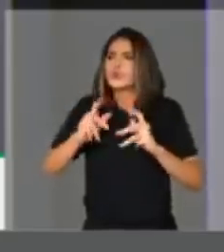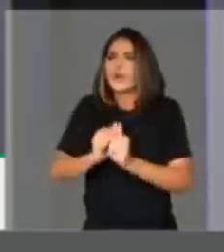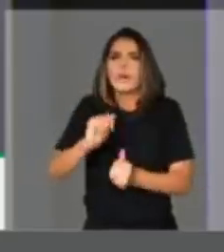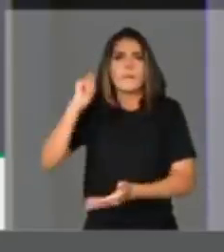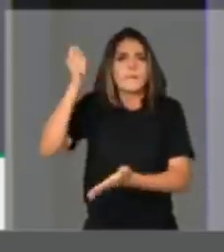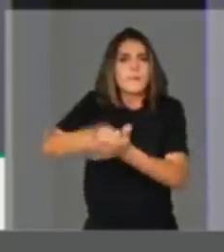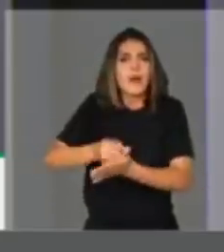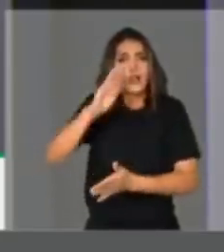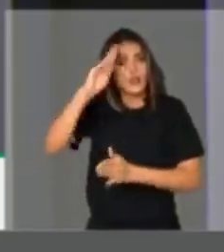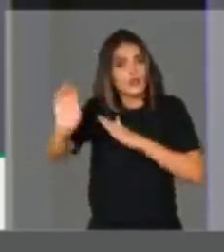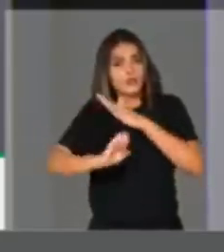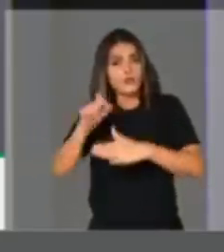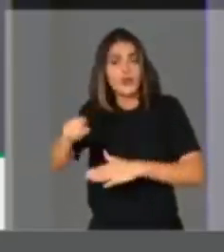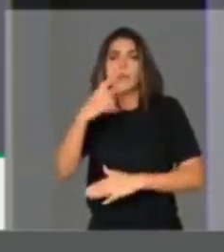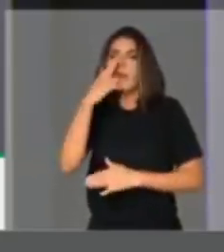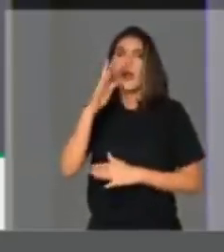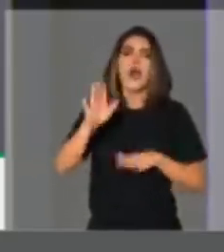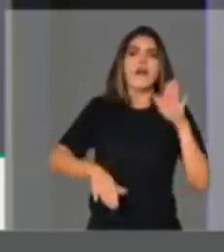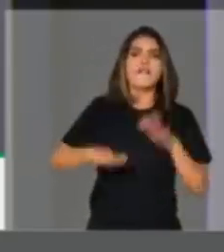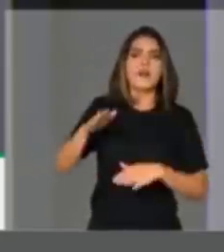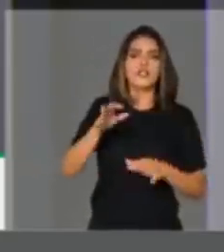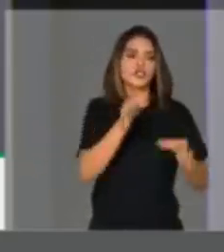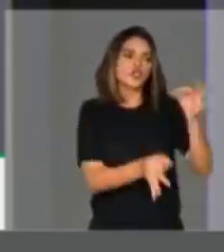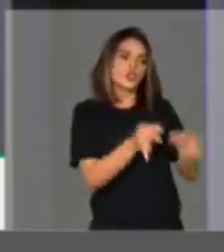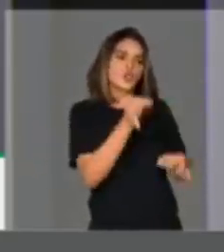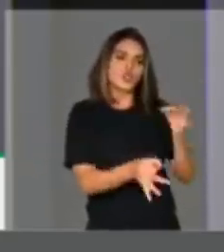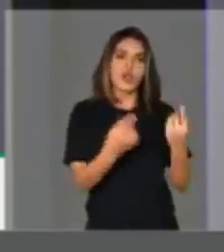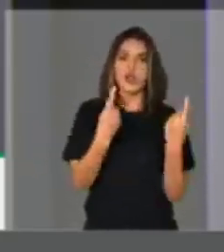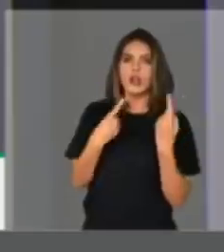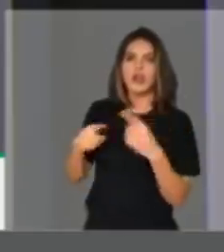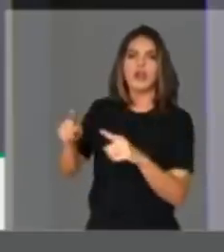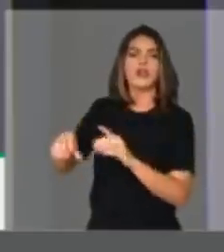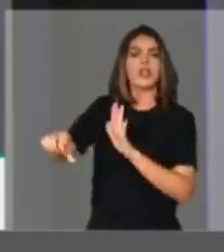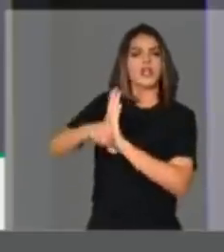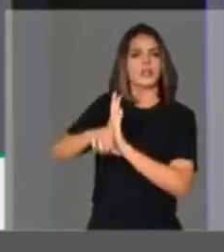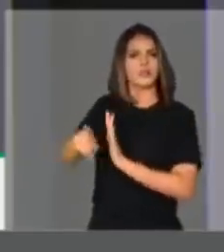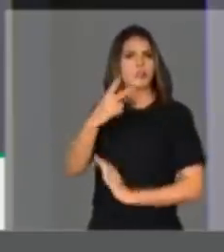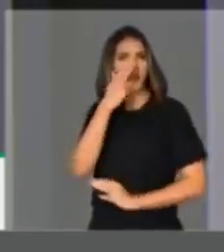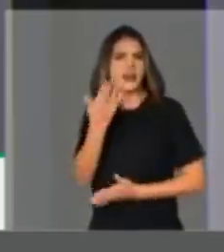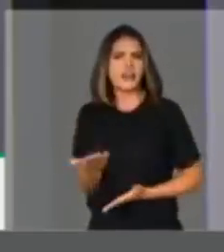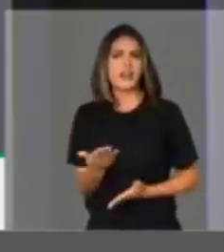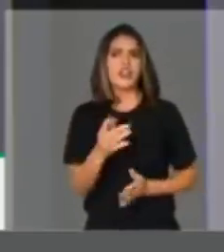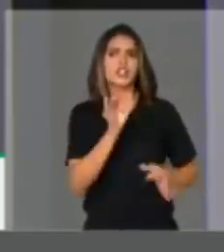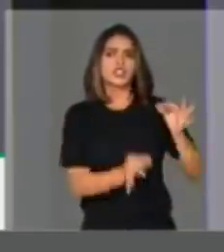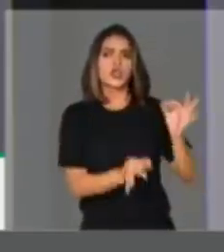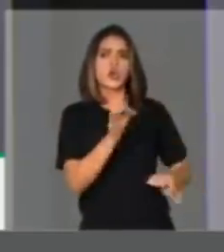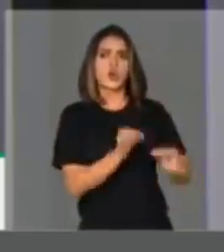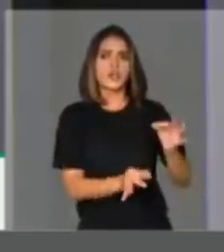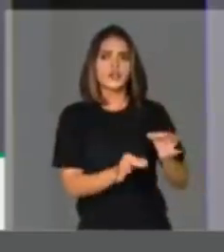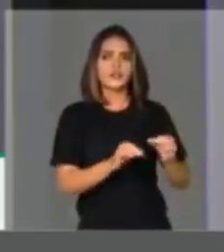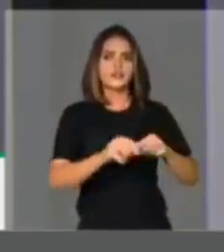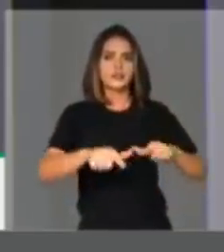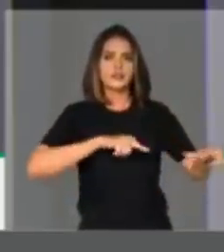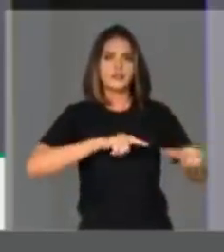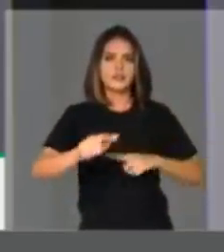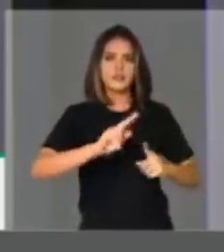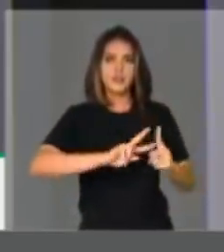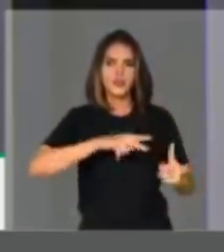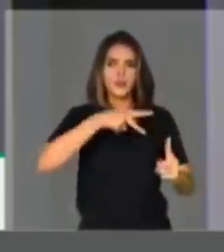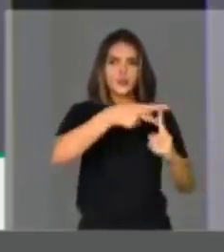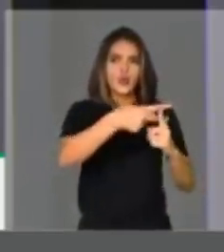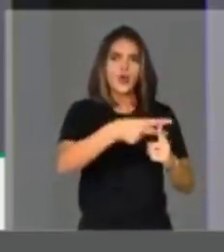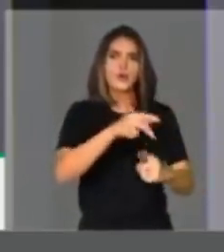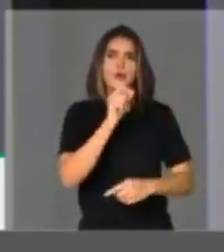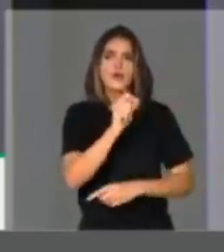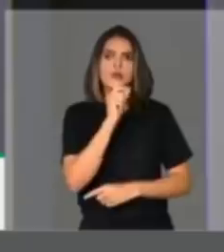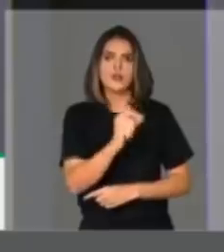Vocês são tratados como criminosos numa justiça de exceção chamada justiça trabalhista, que custa o dobro daquilo que entrega em